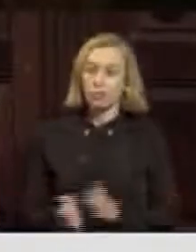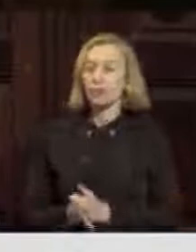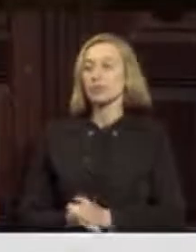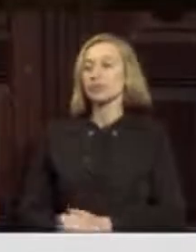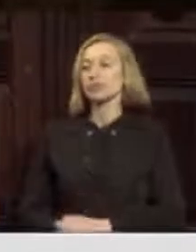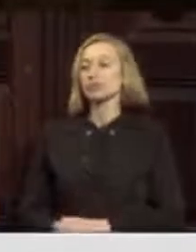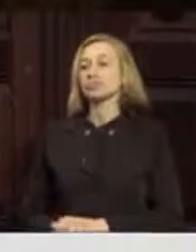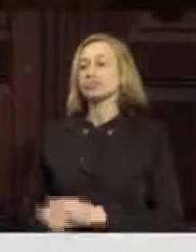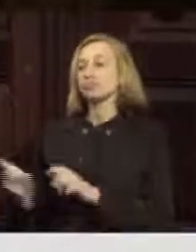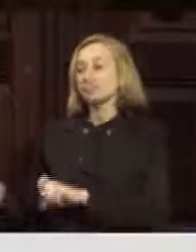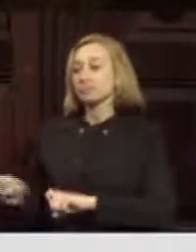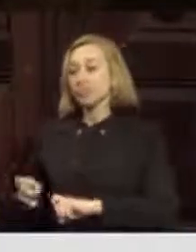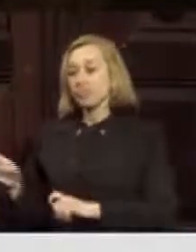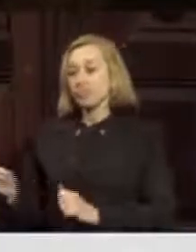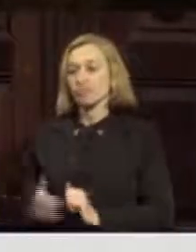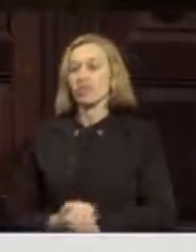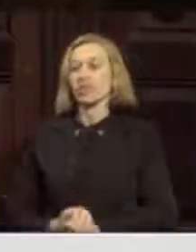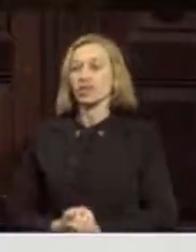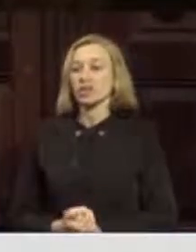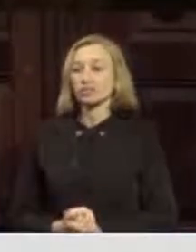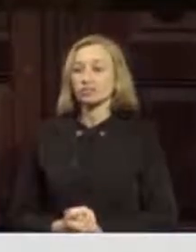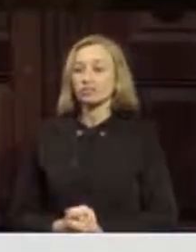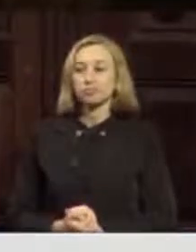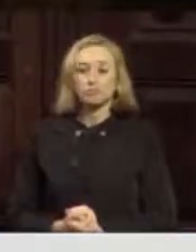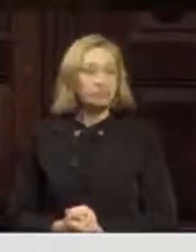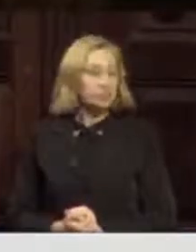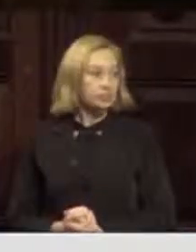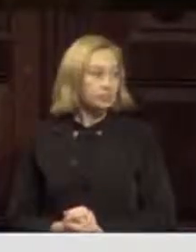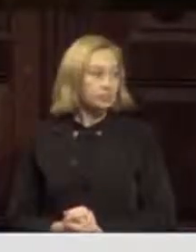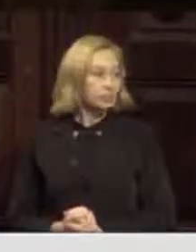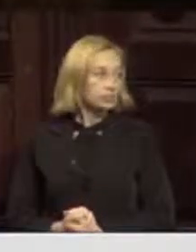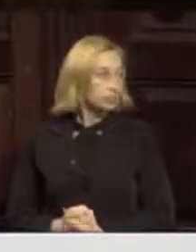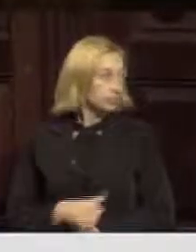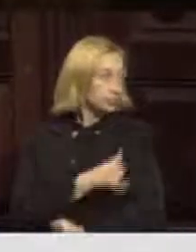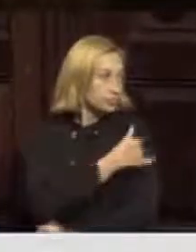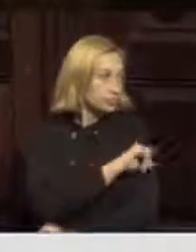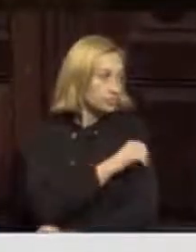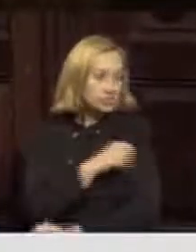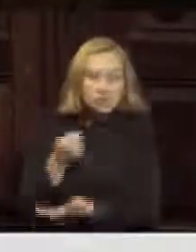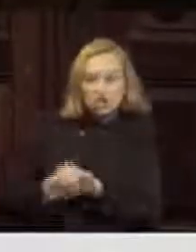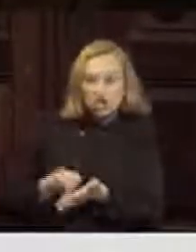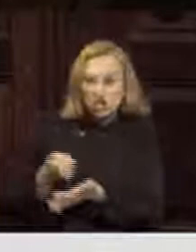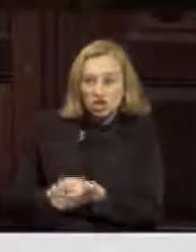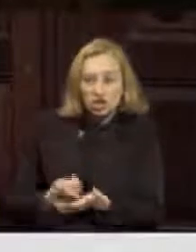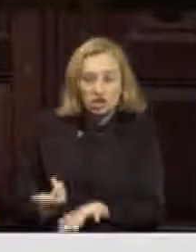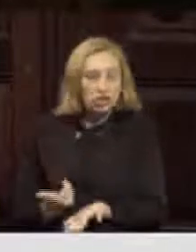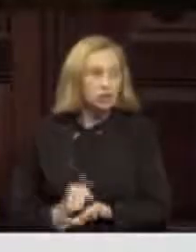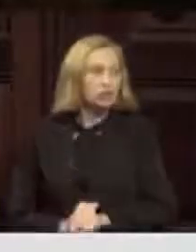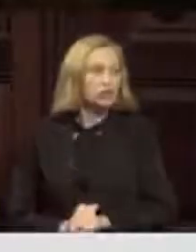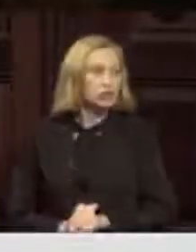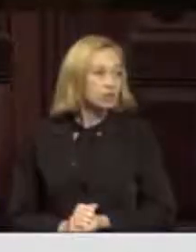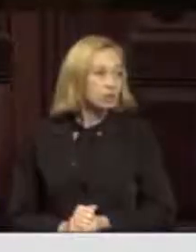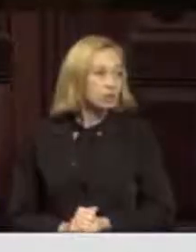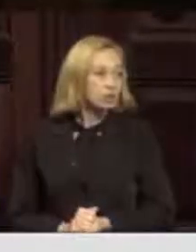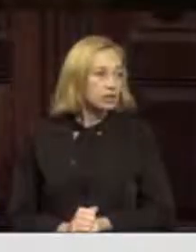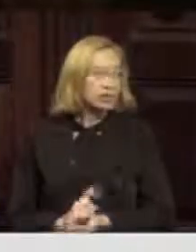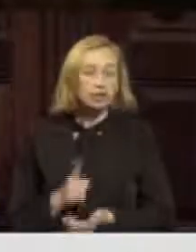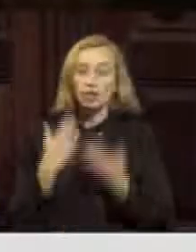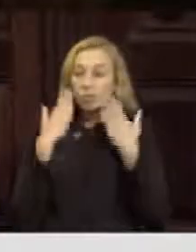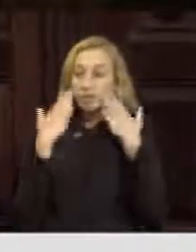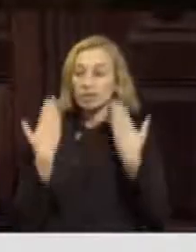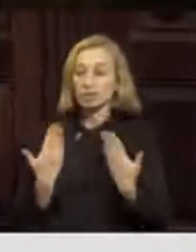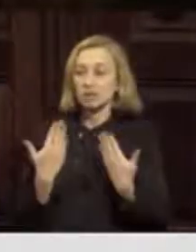São José do Ubá com a questão do tomate. Então, o Rio de Janeiro insiste, os governos insistem em não apresentar